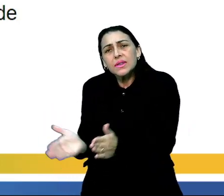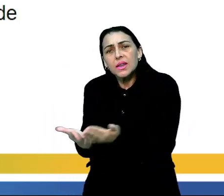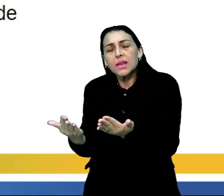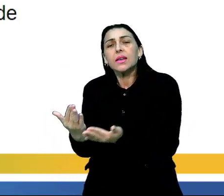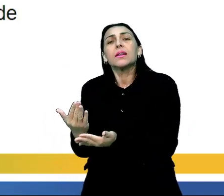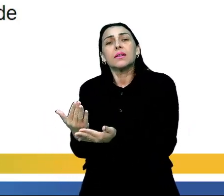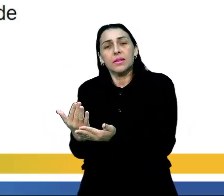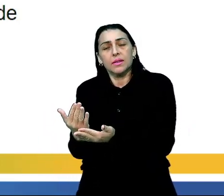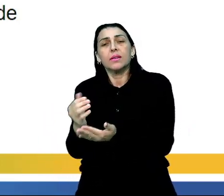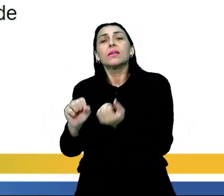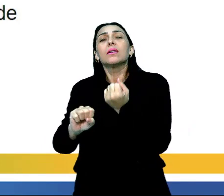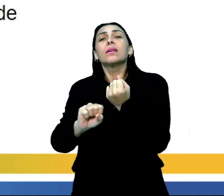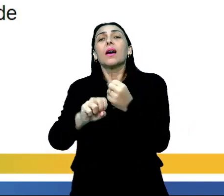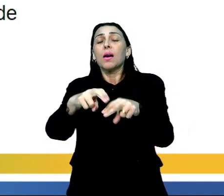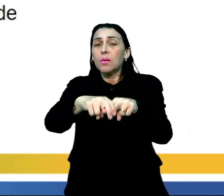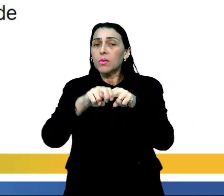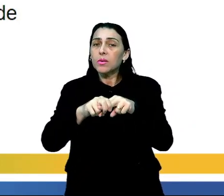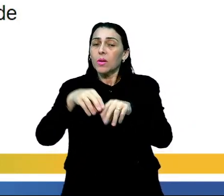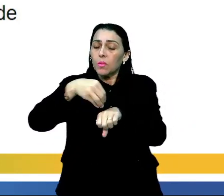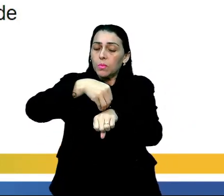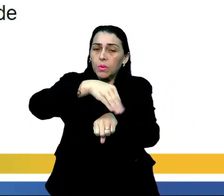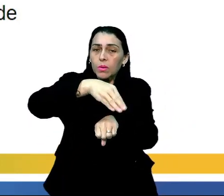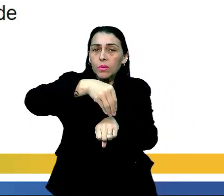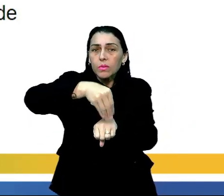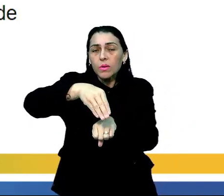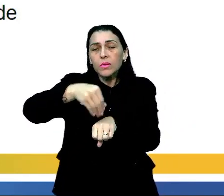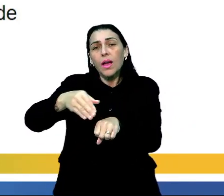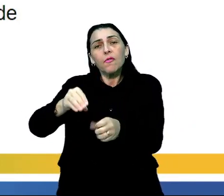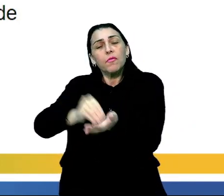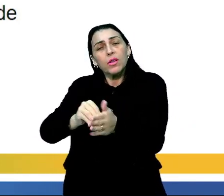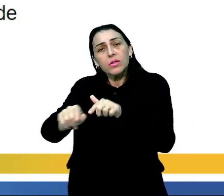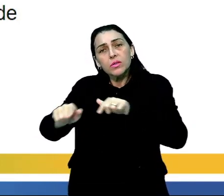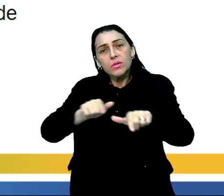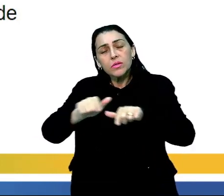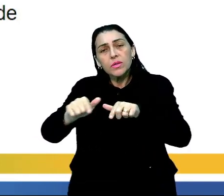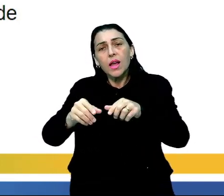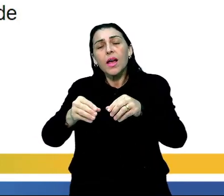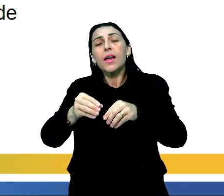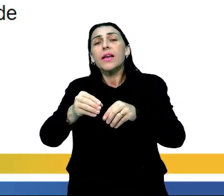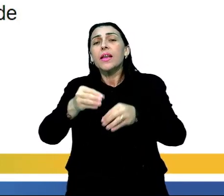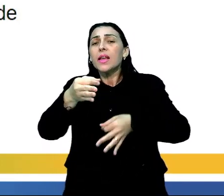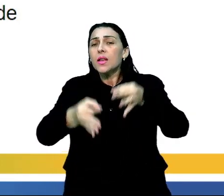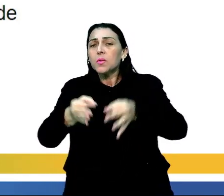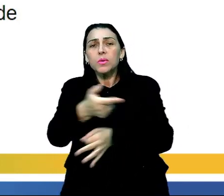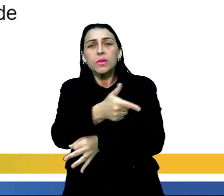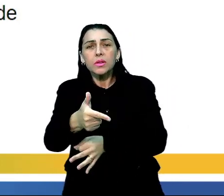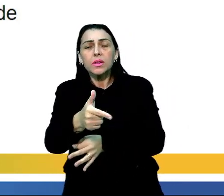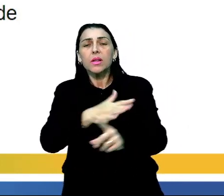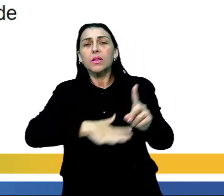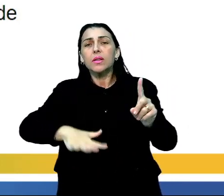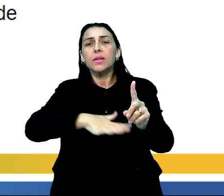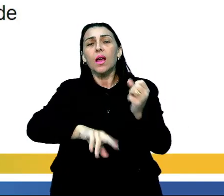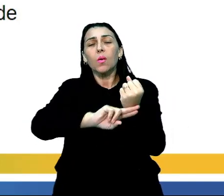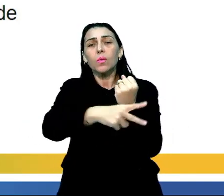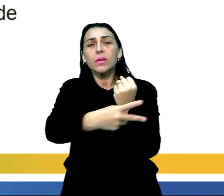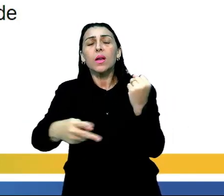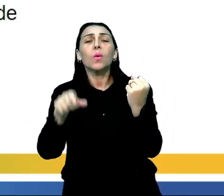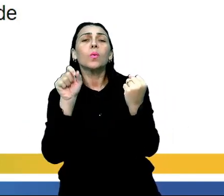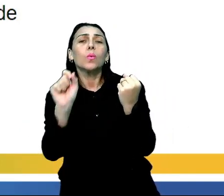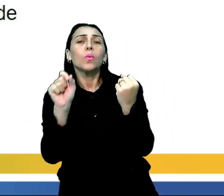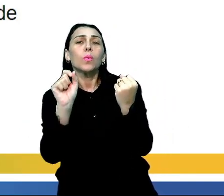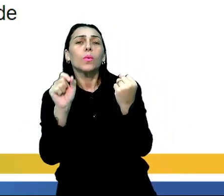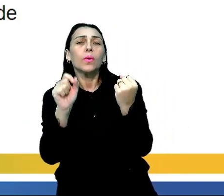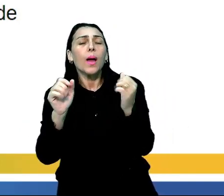Então a causa seria a má distribuição de renda, o desemprego e as injustiças sociais e a consequência seria o